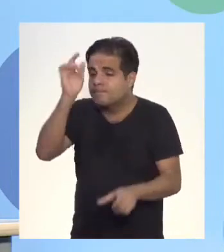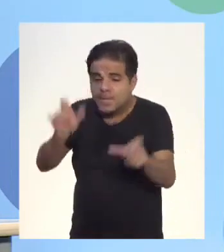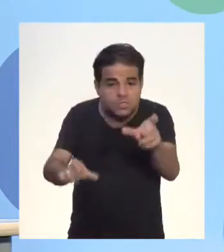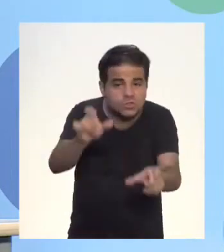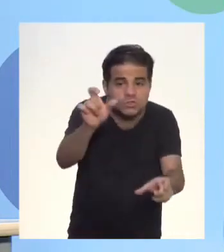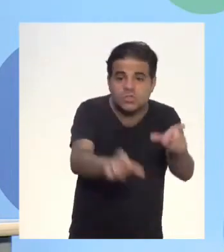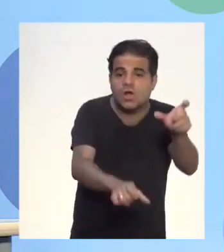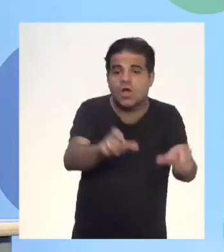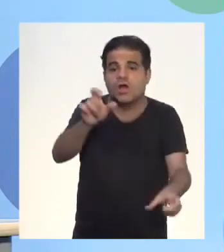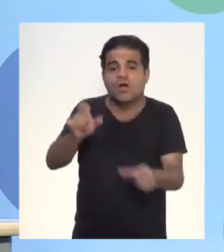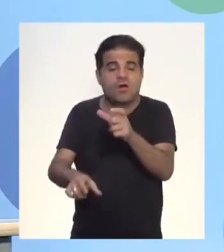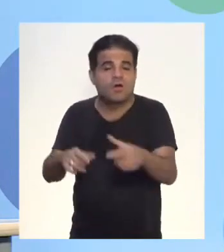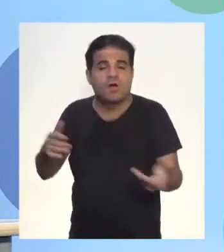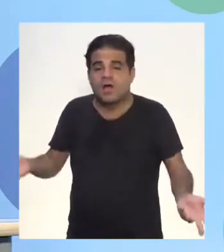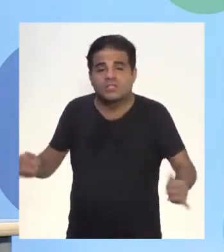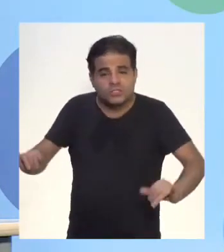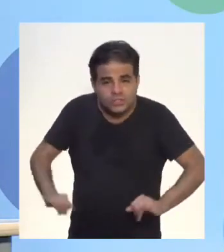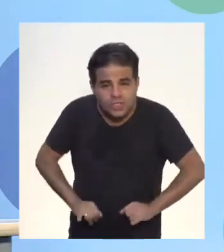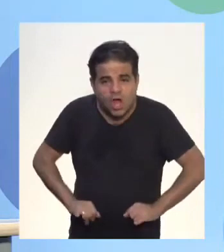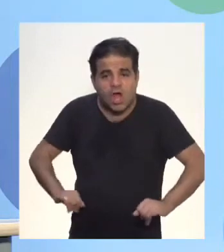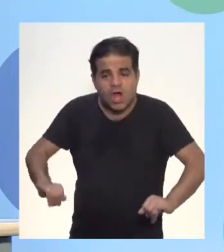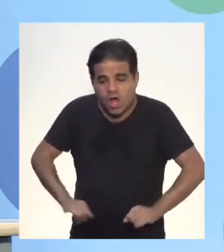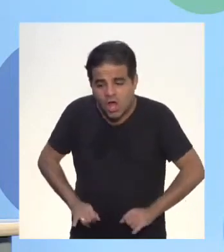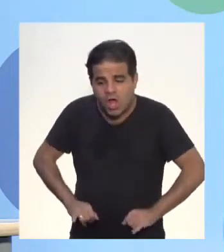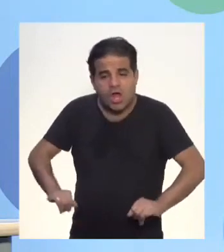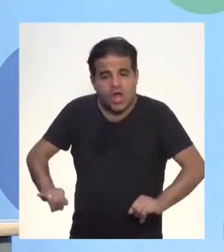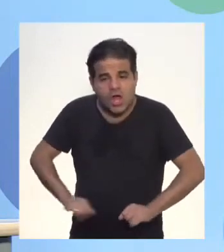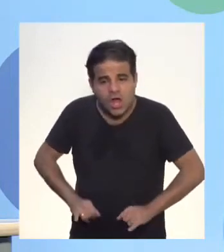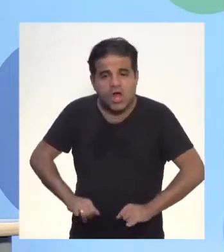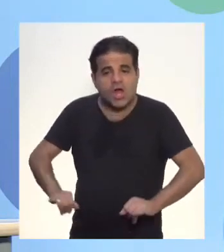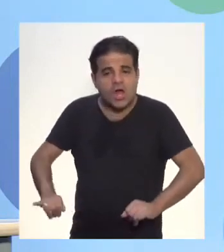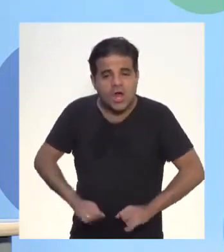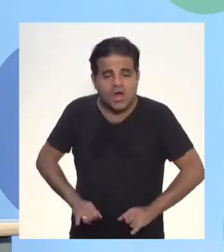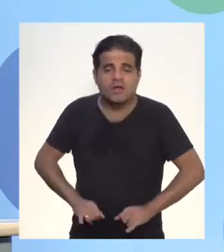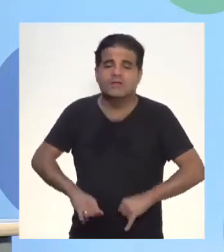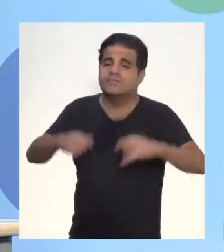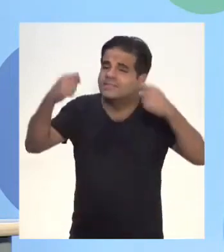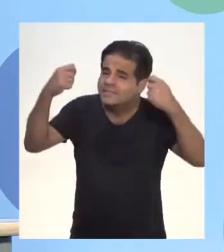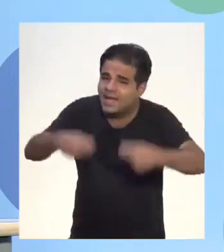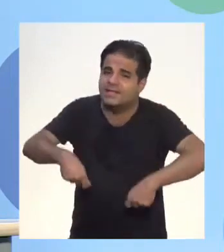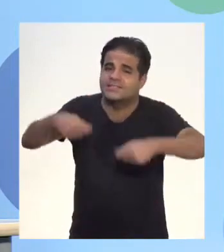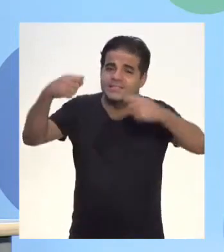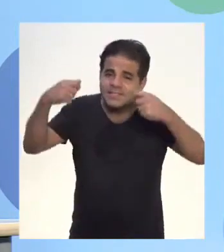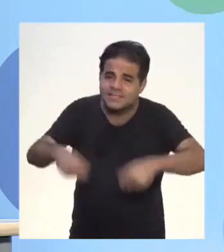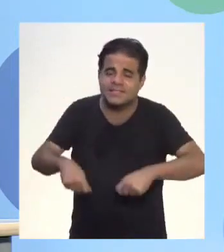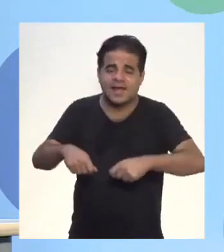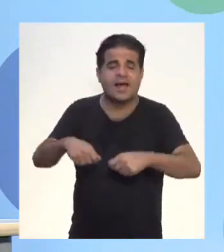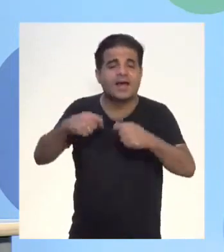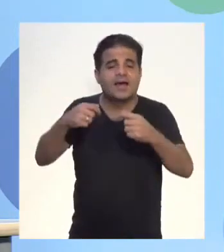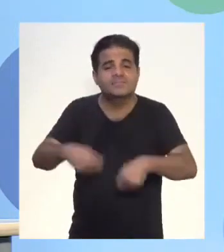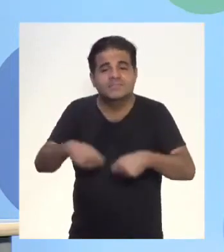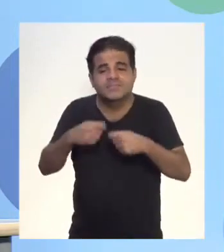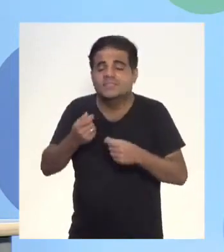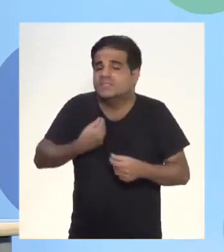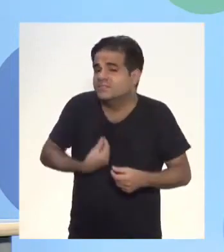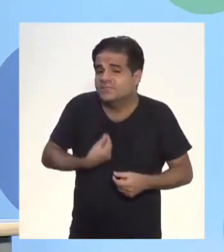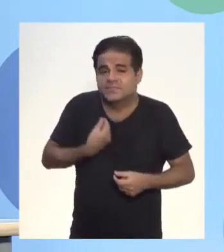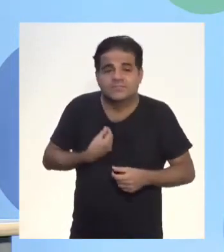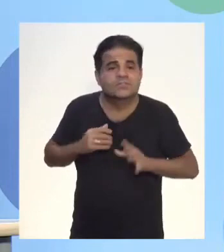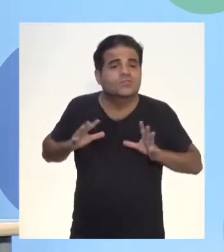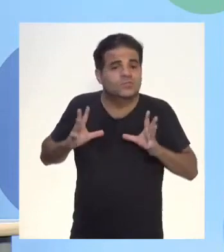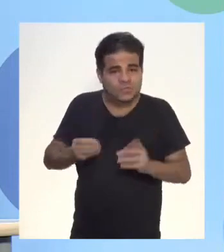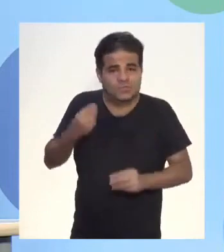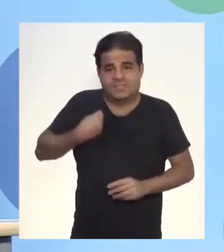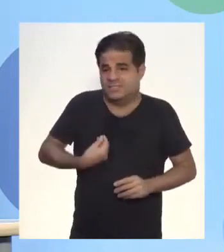né, que sofrem, né, que têm necessidades básicas, que precisam sobreviver, e todas as vidas